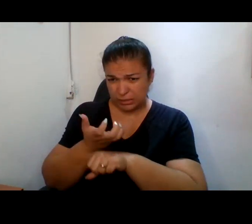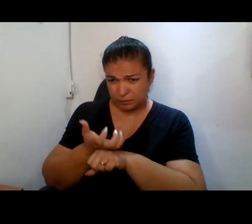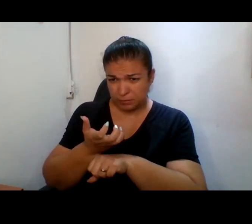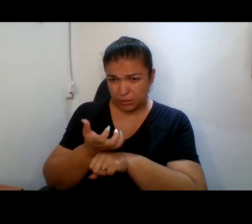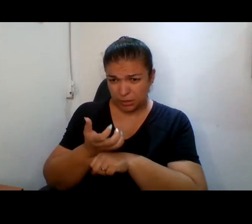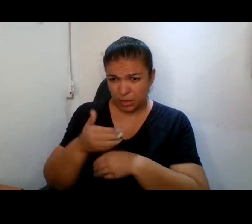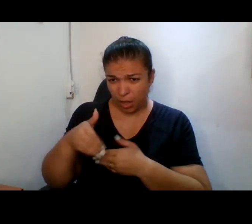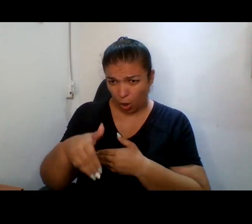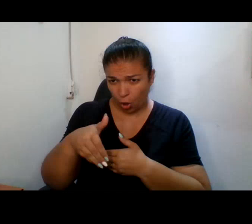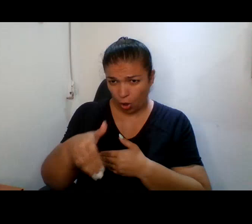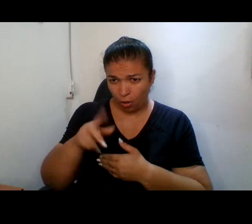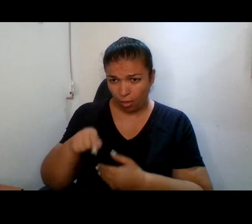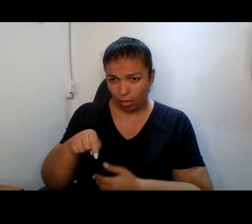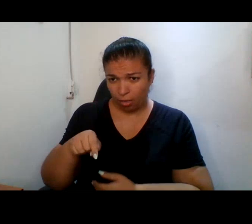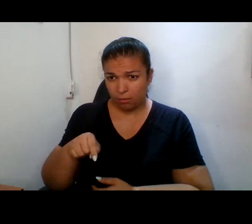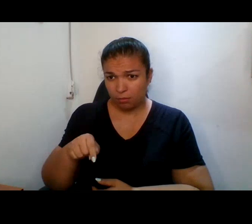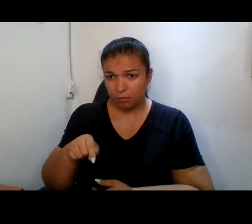feitas agora?